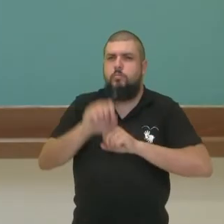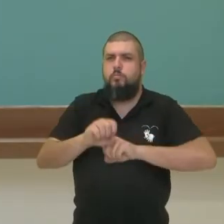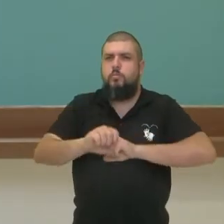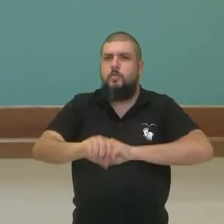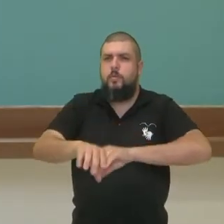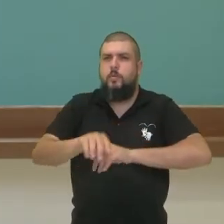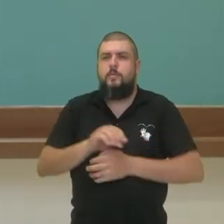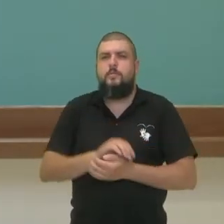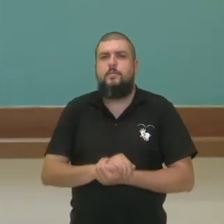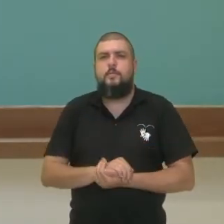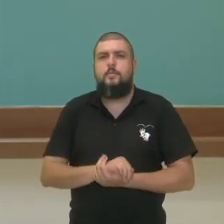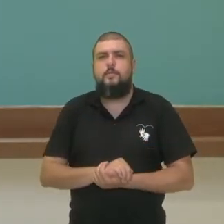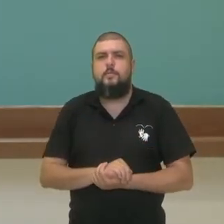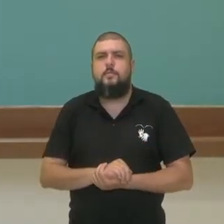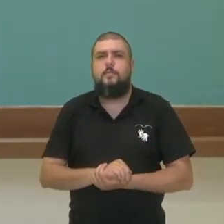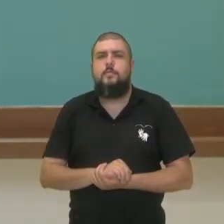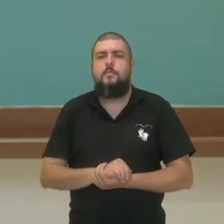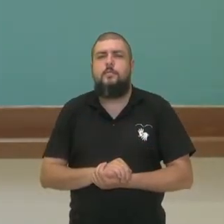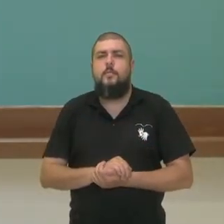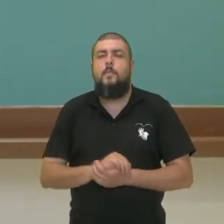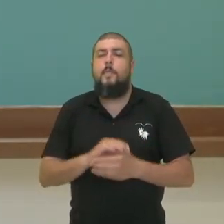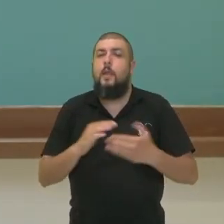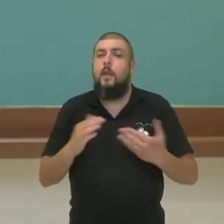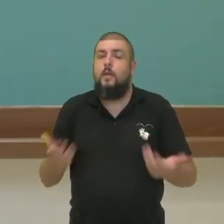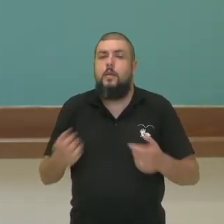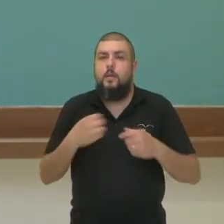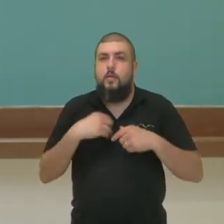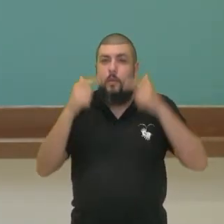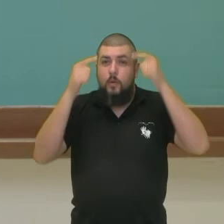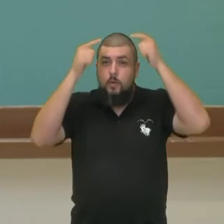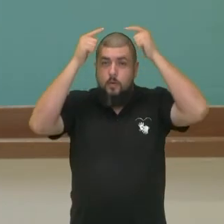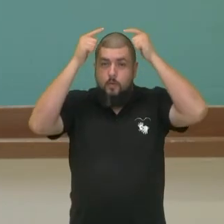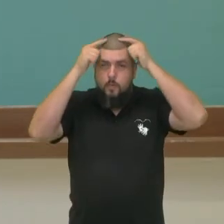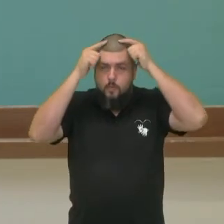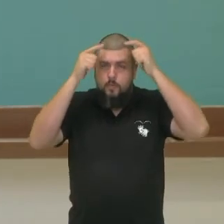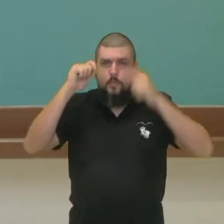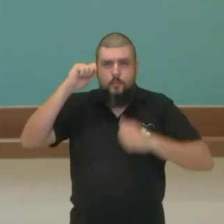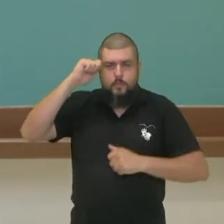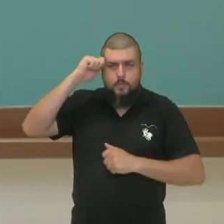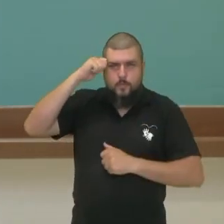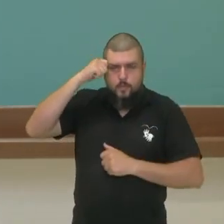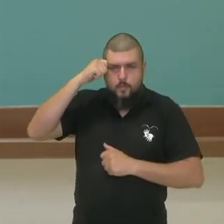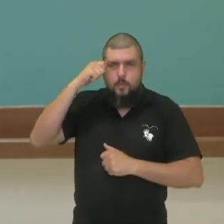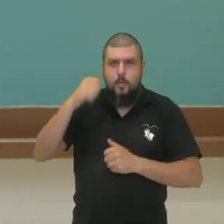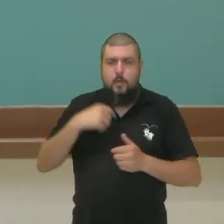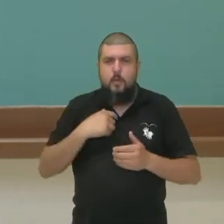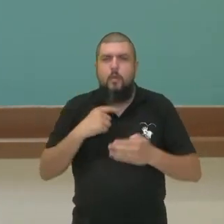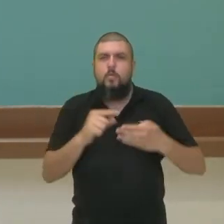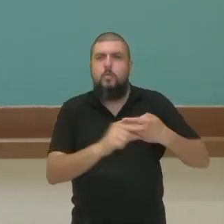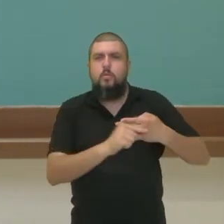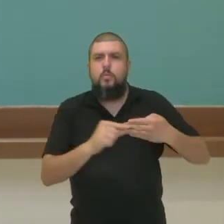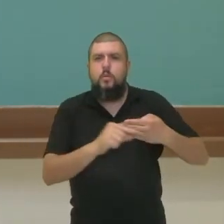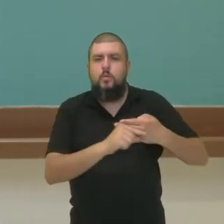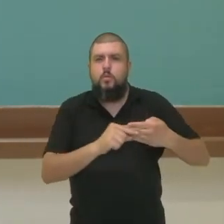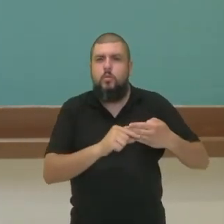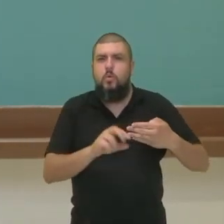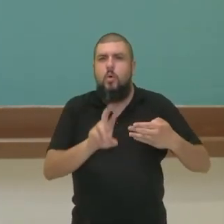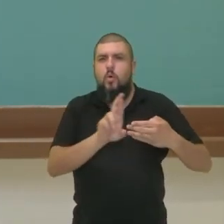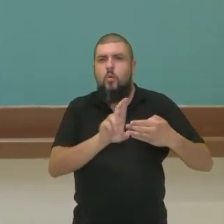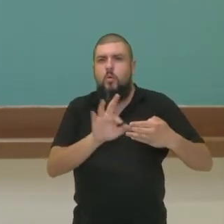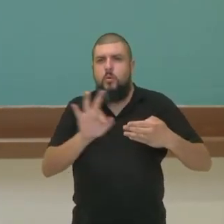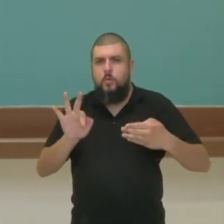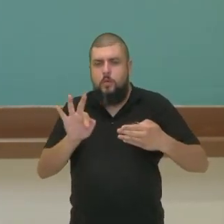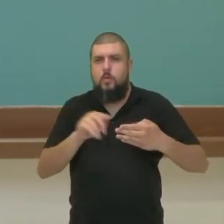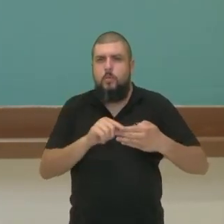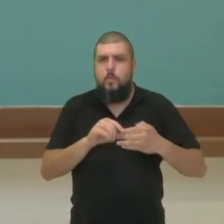Então, O Pequeno Príncipe Preto, ele foi escrito por Rodrigo França, pela editora Nova Fronteira,